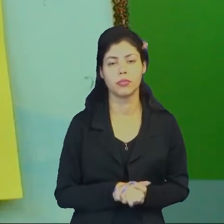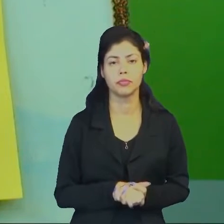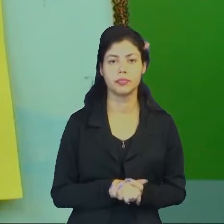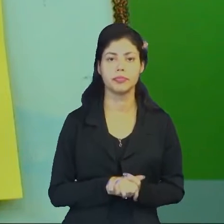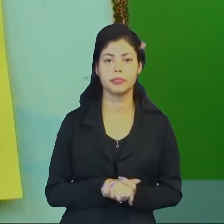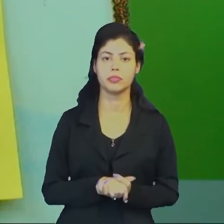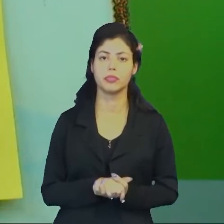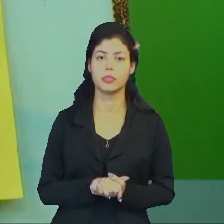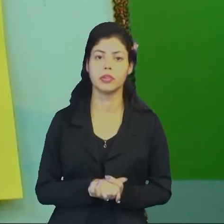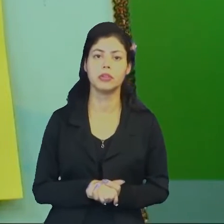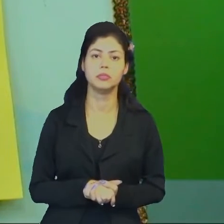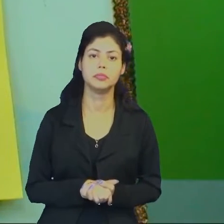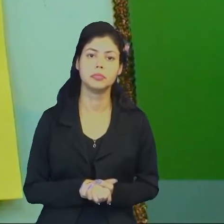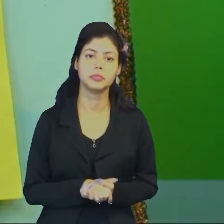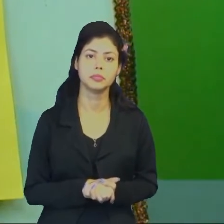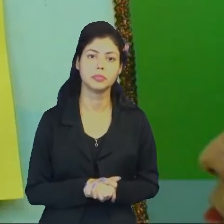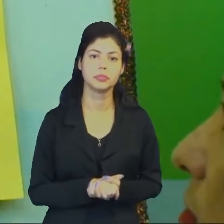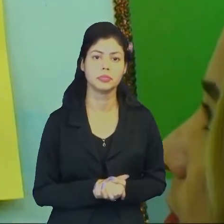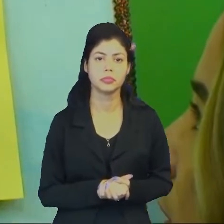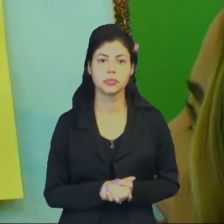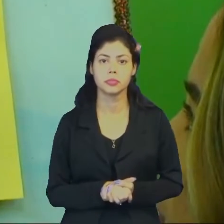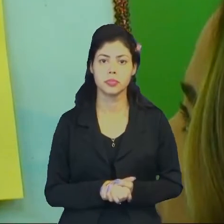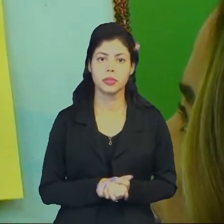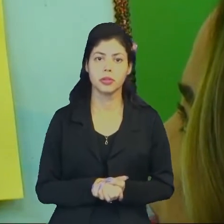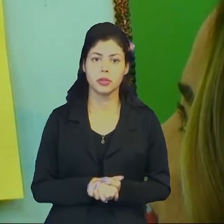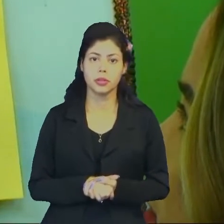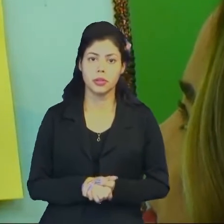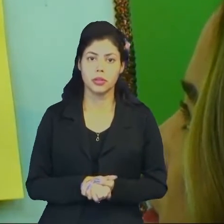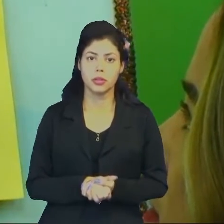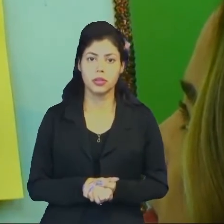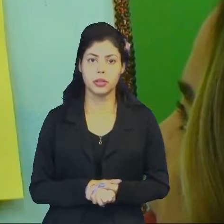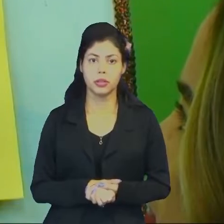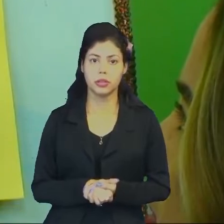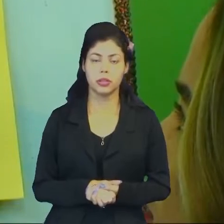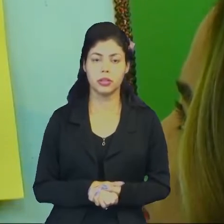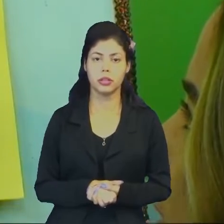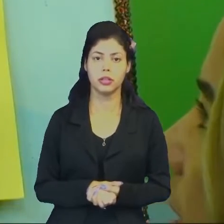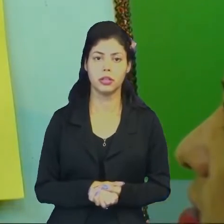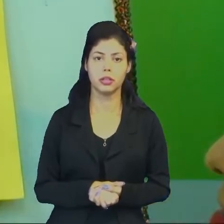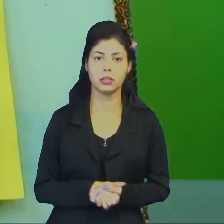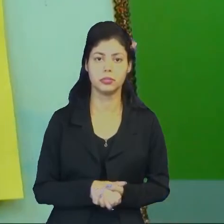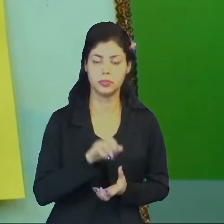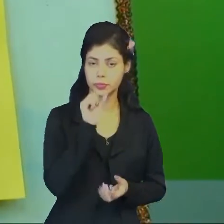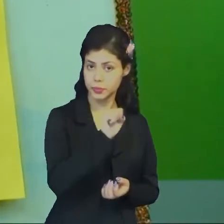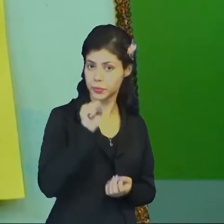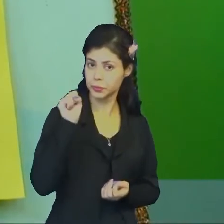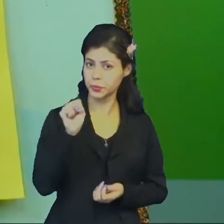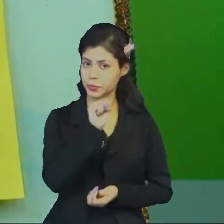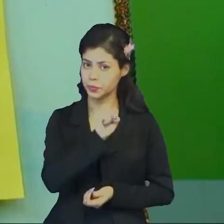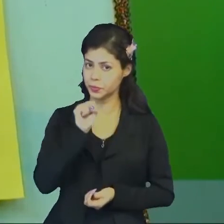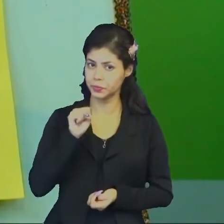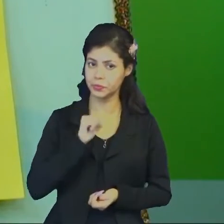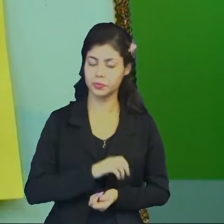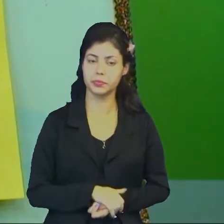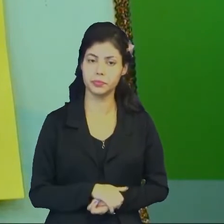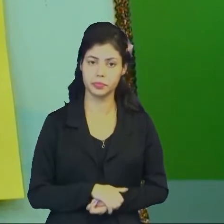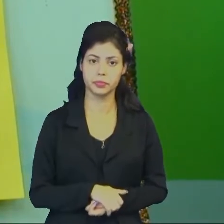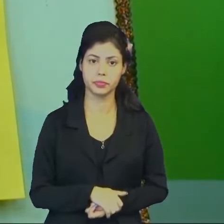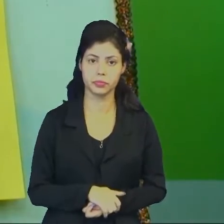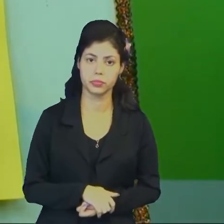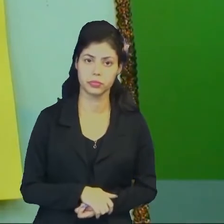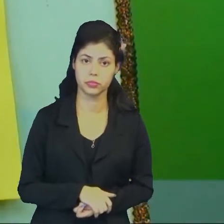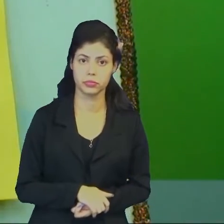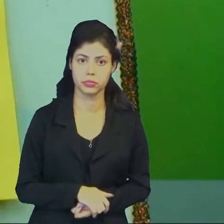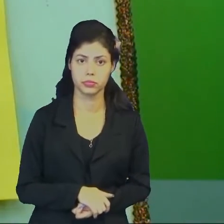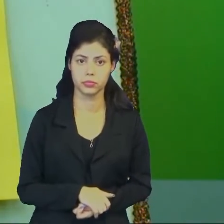o som de S, ele tem, entre vogais, ou se usa o SS, né?